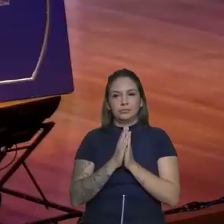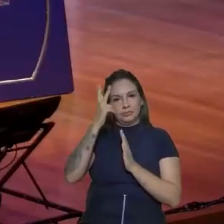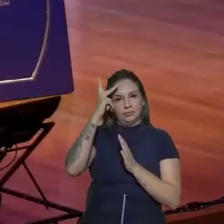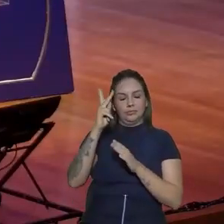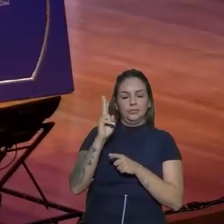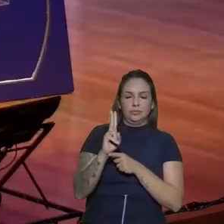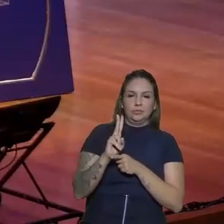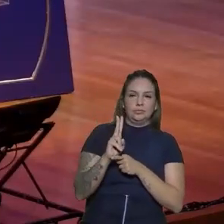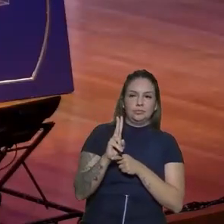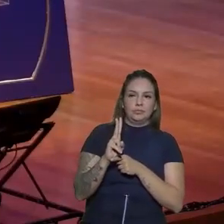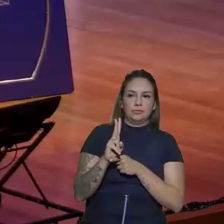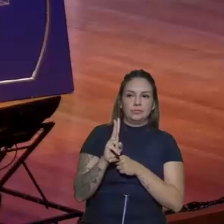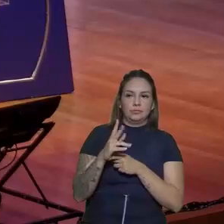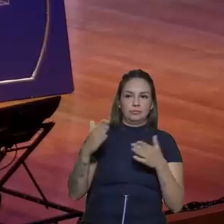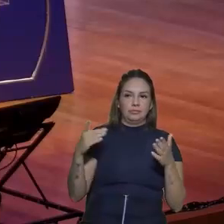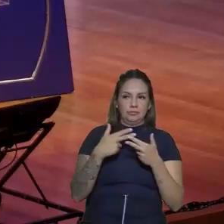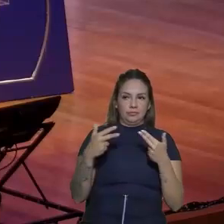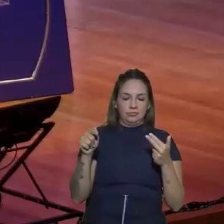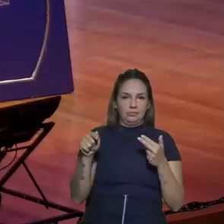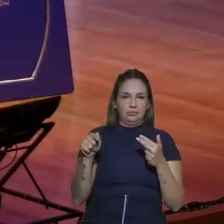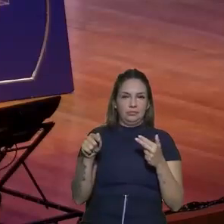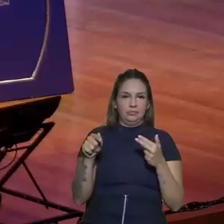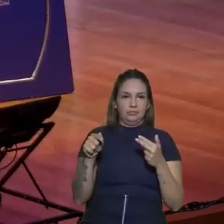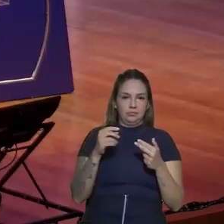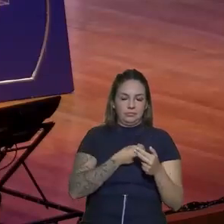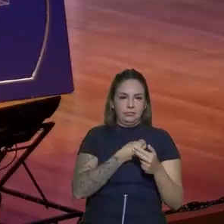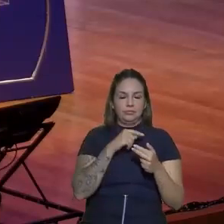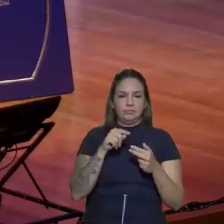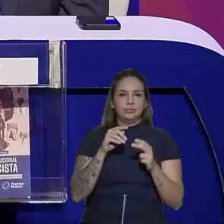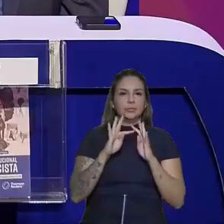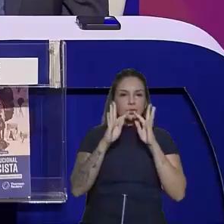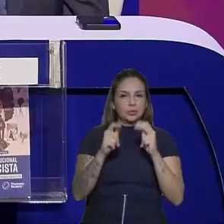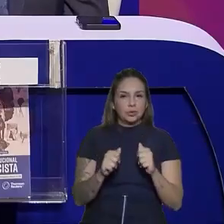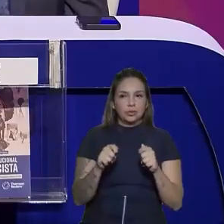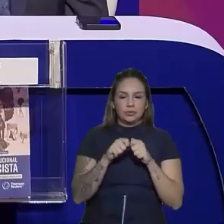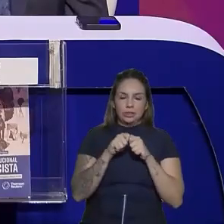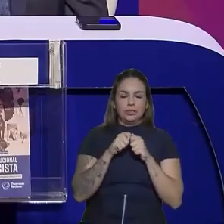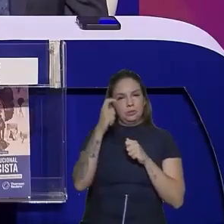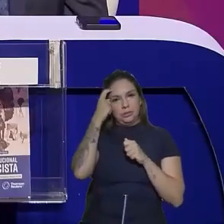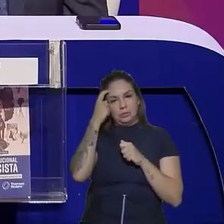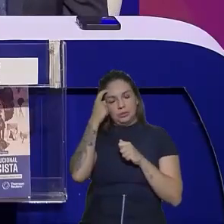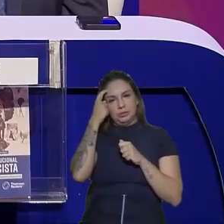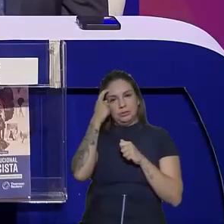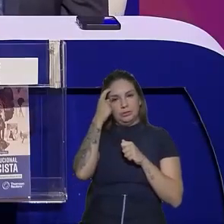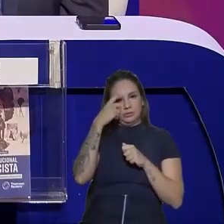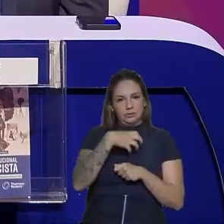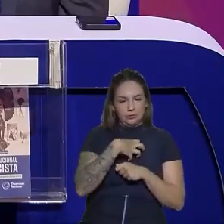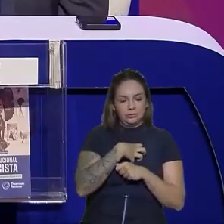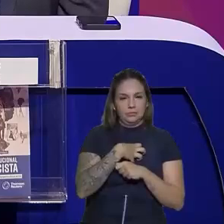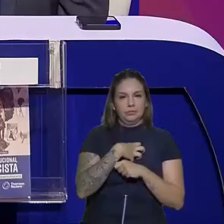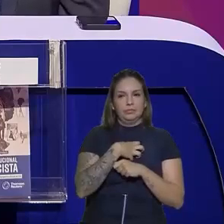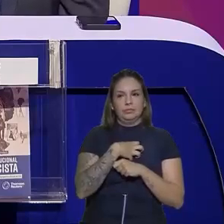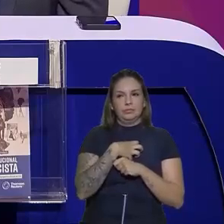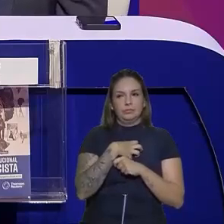para cuidar dessa grande questão que envolveu a vida dele toda, a produção, o pensamento, o sentimento,